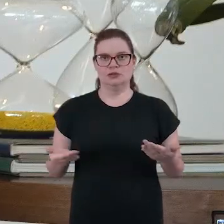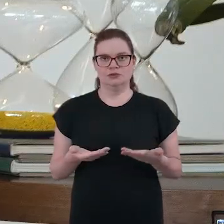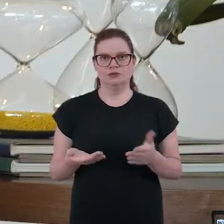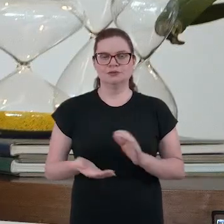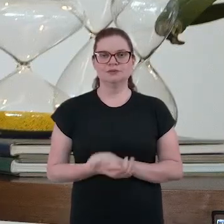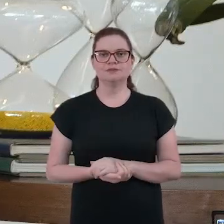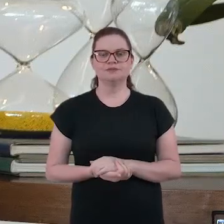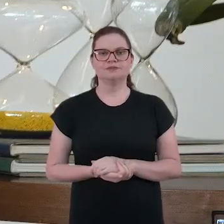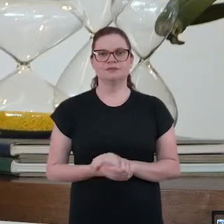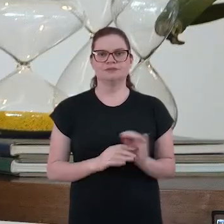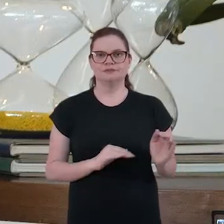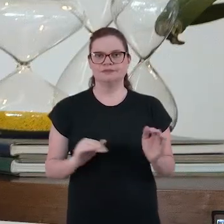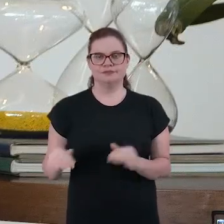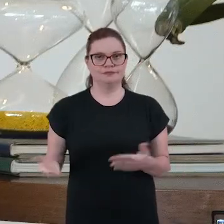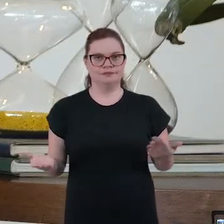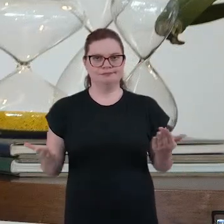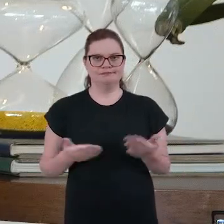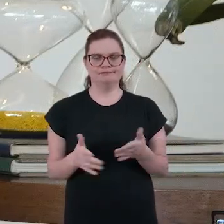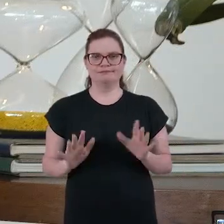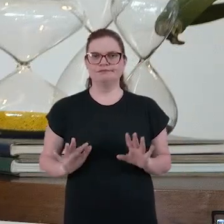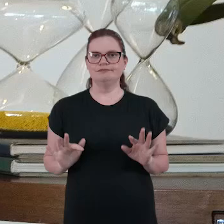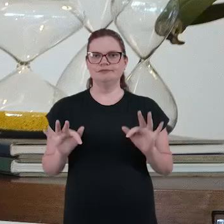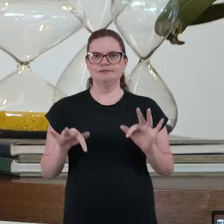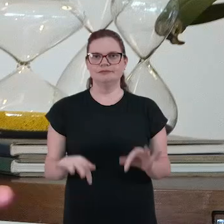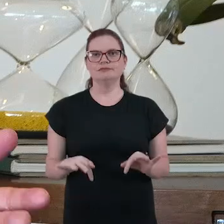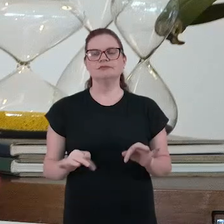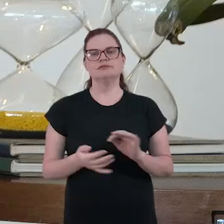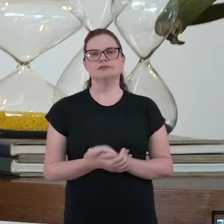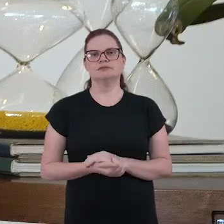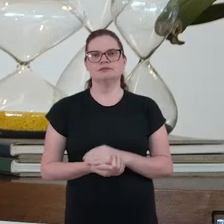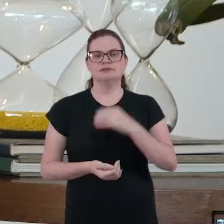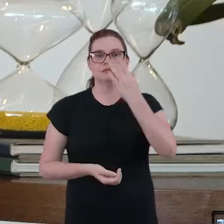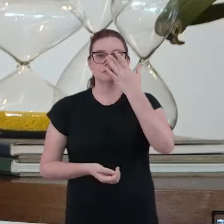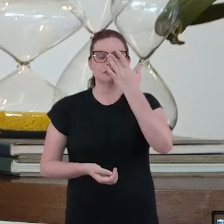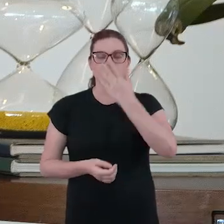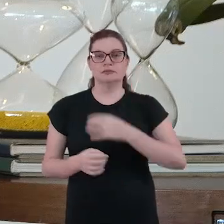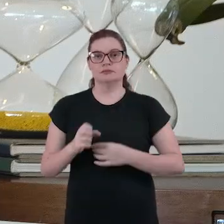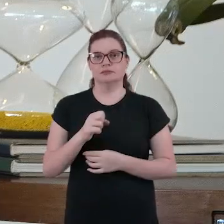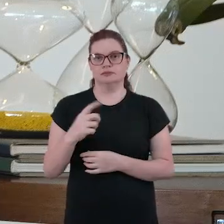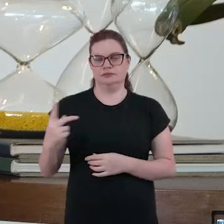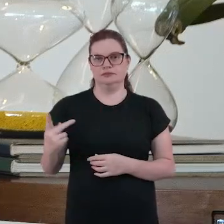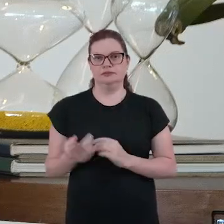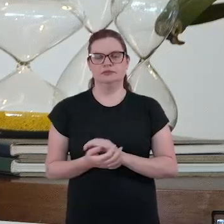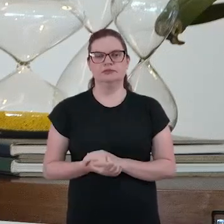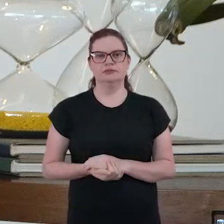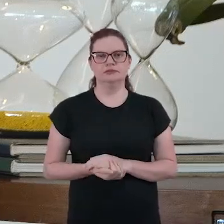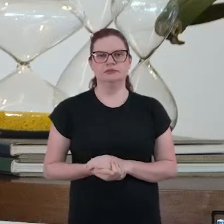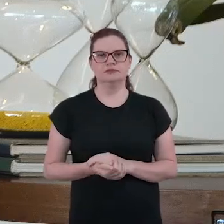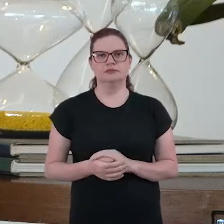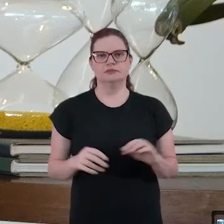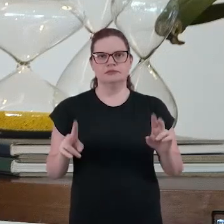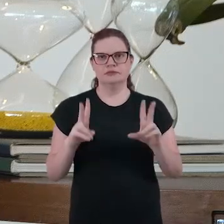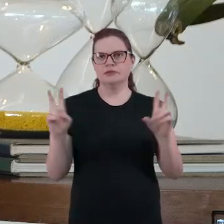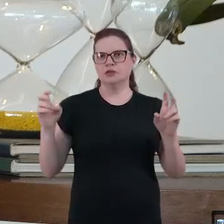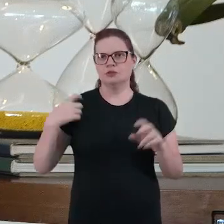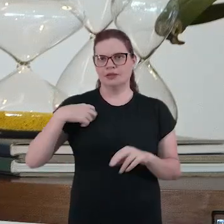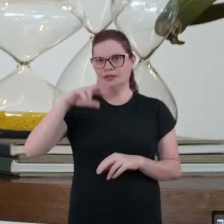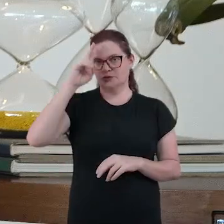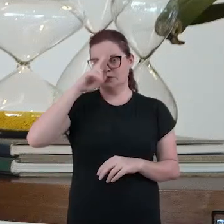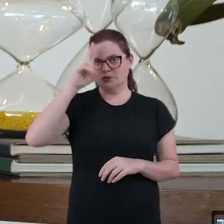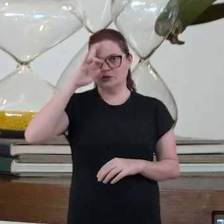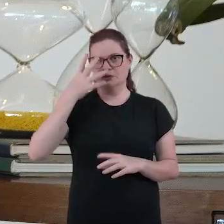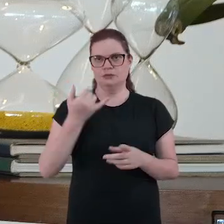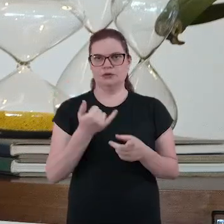nessa jornada. Louvado seja o Senhor. Nós encerramos aqui esse episódio, né, esse capítulo, nós podemos dizer, dessa história,